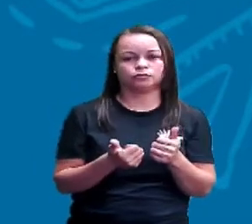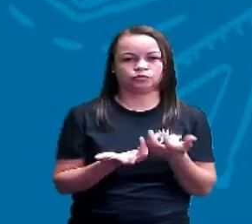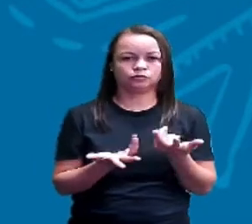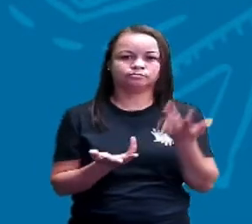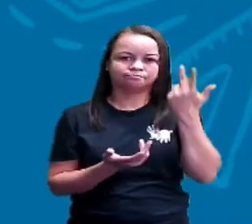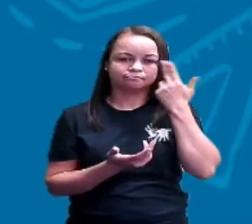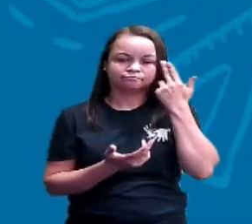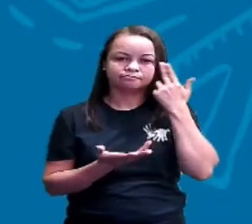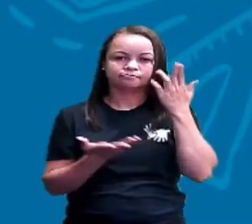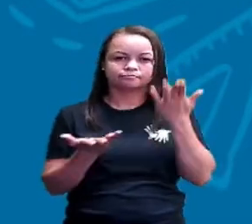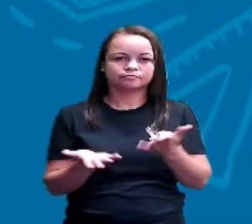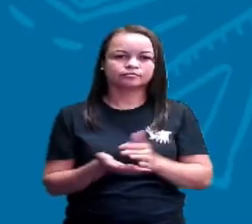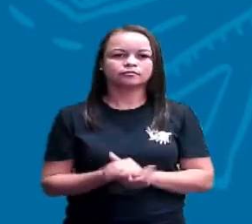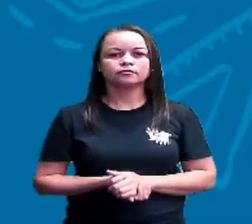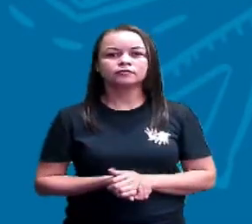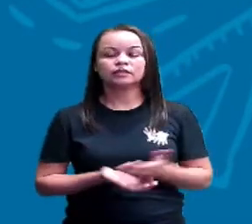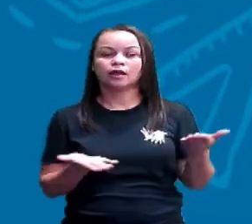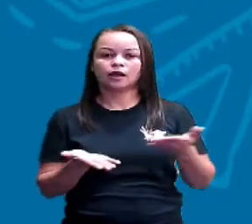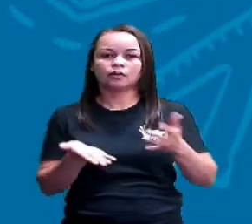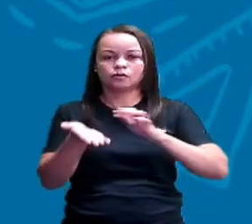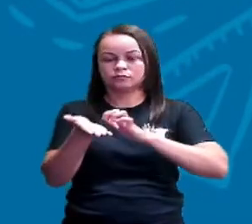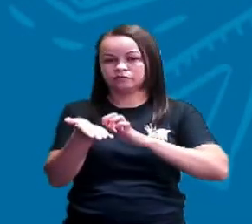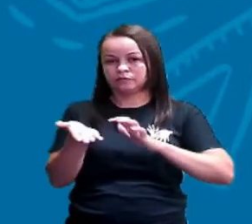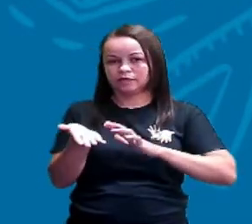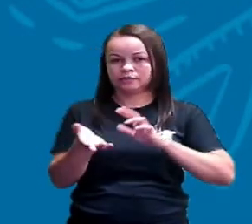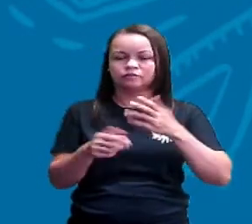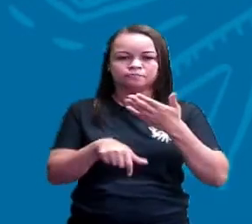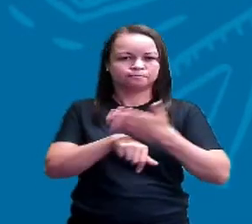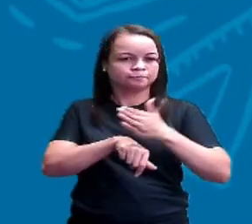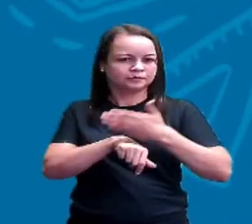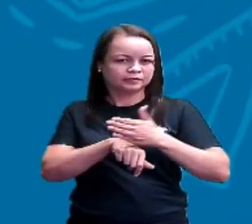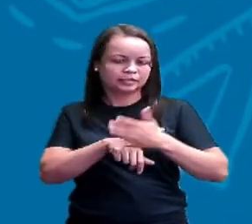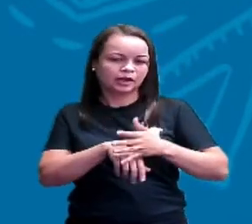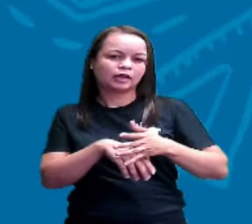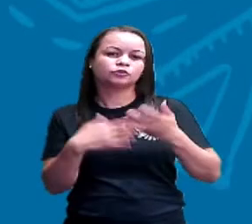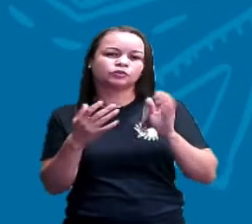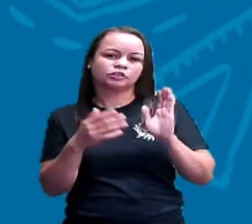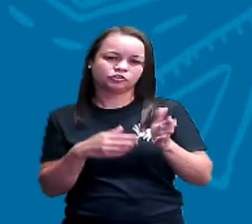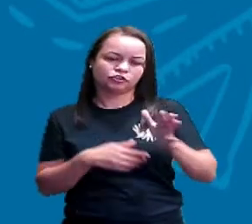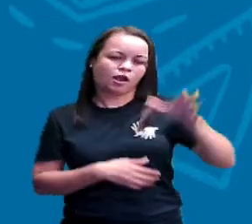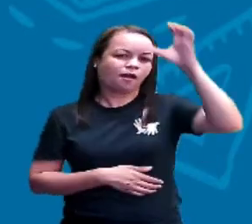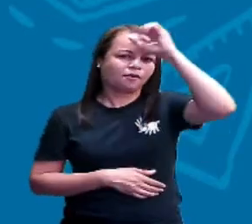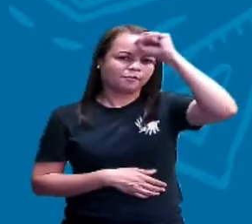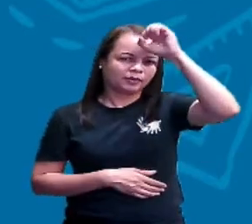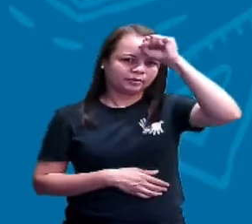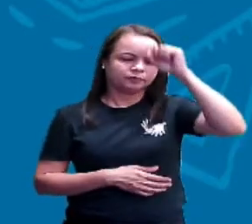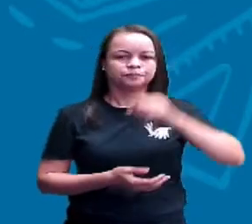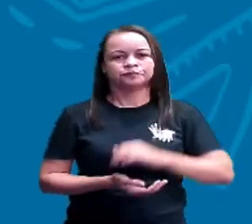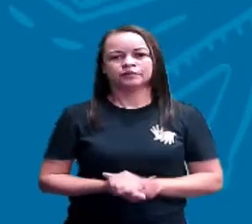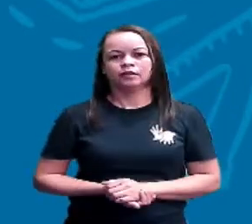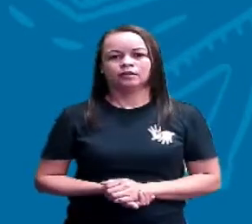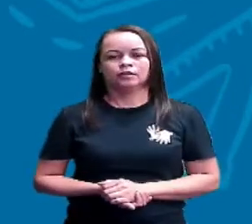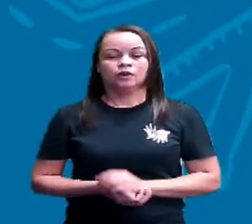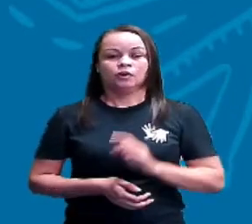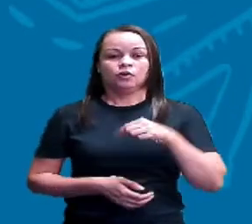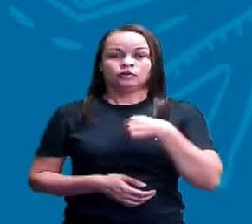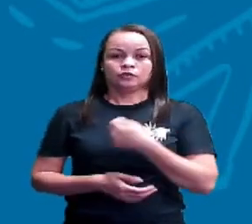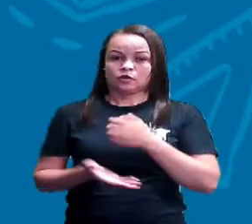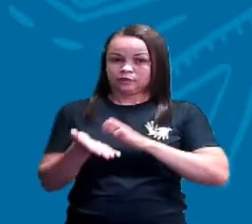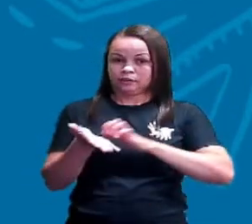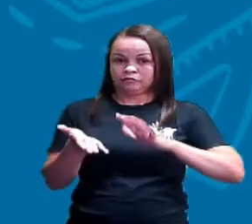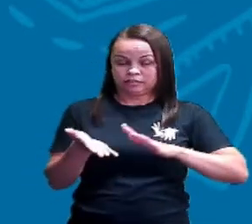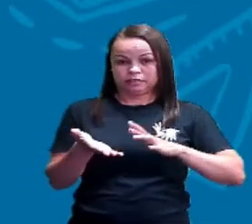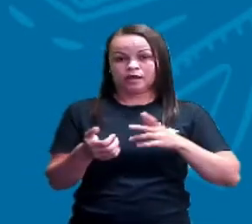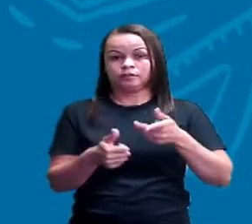vamos exercitar o que a gente acabou de aprender. Olha só, o nosso exercício